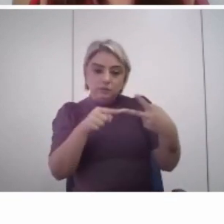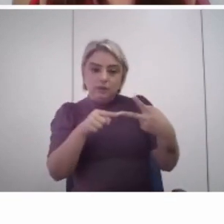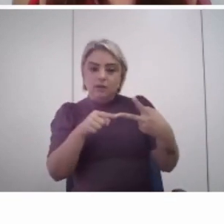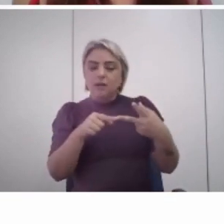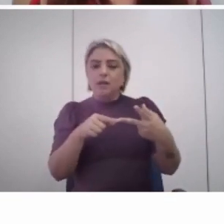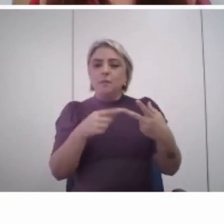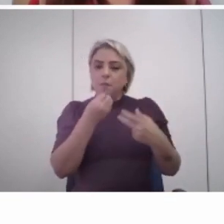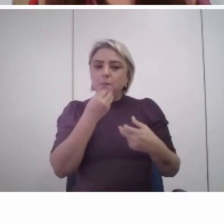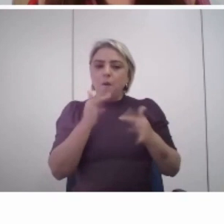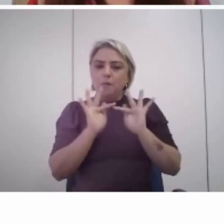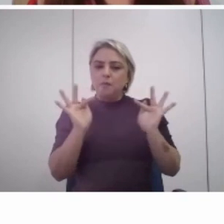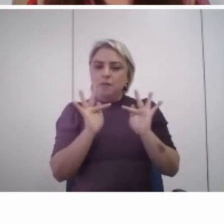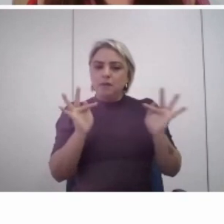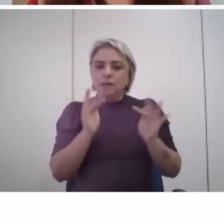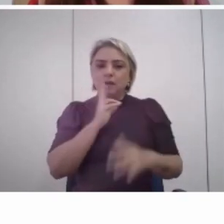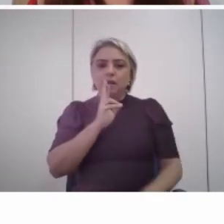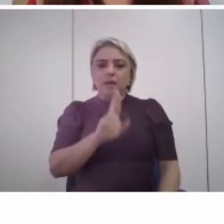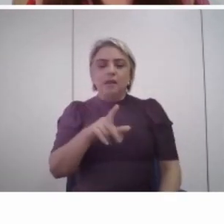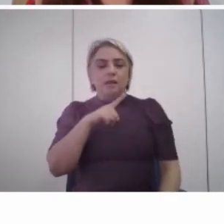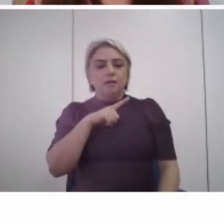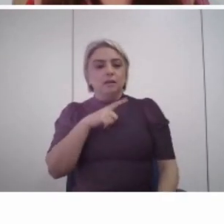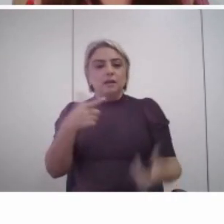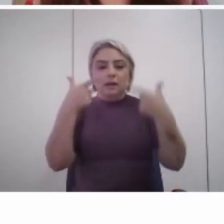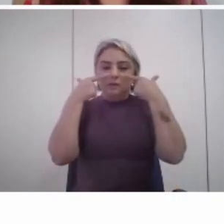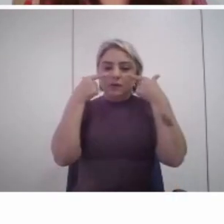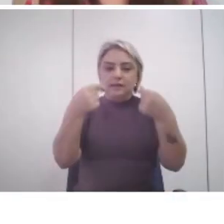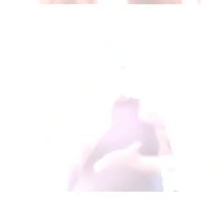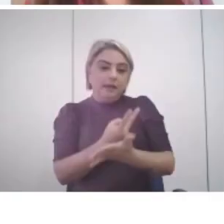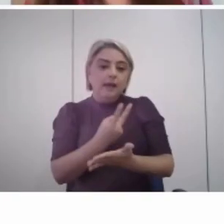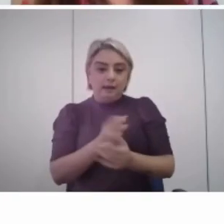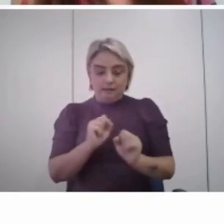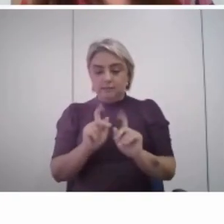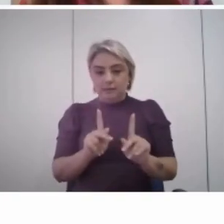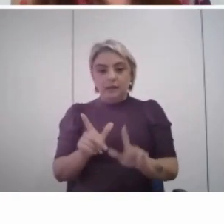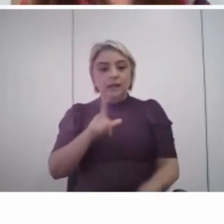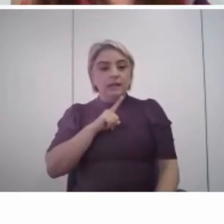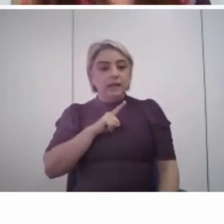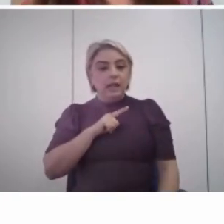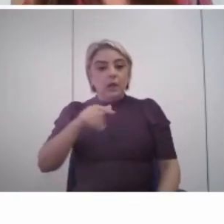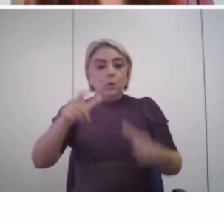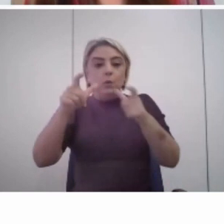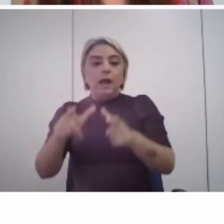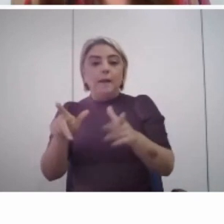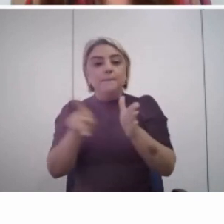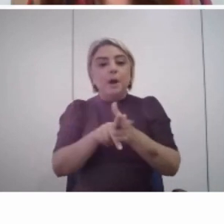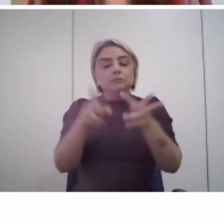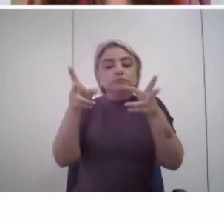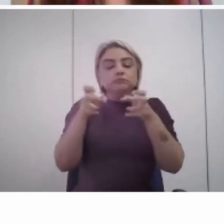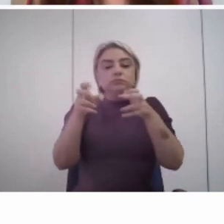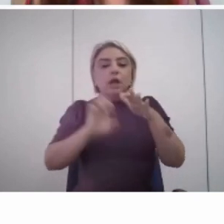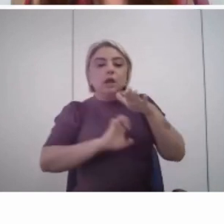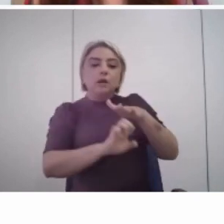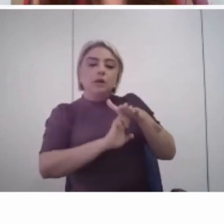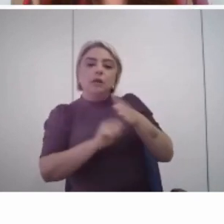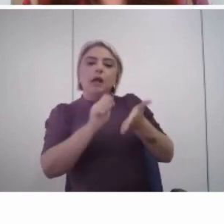de responder. Só precisa ter uma atenção maior com eles, né? E a gente tem também um campo de observações que o empregador pode